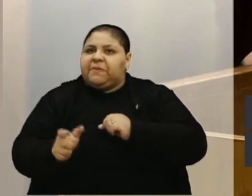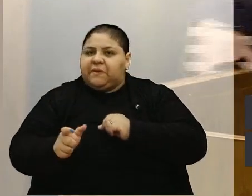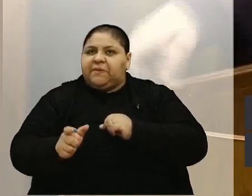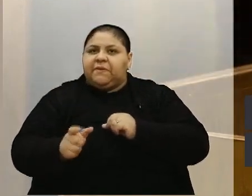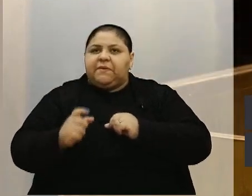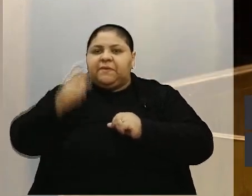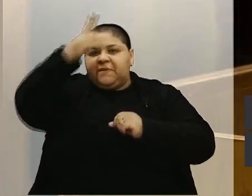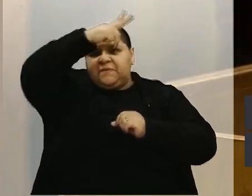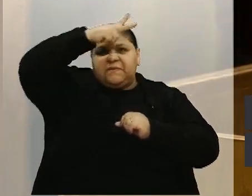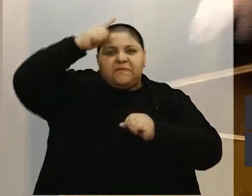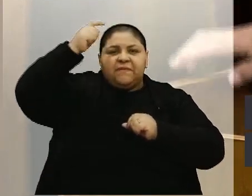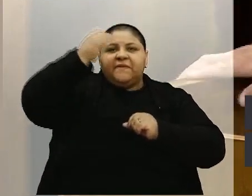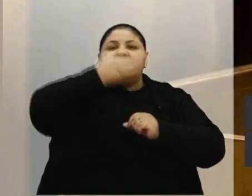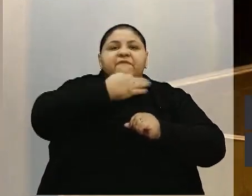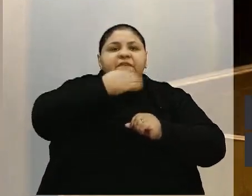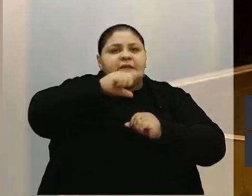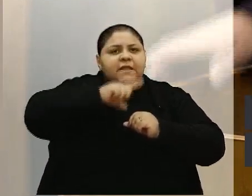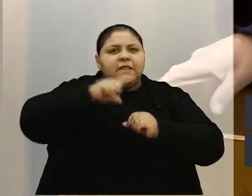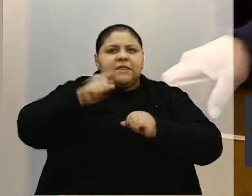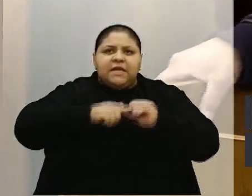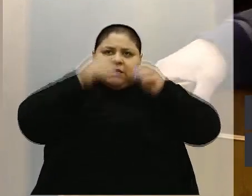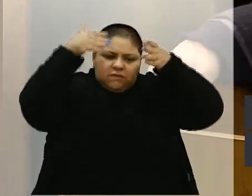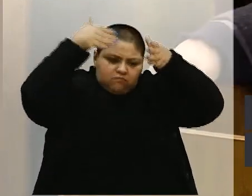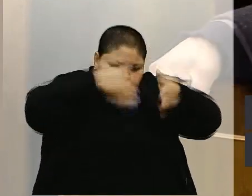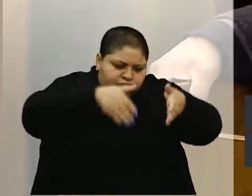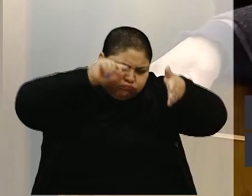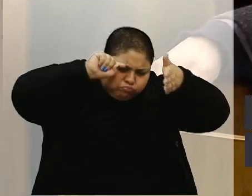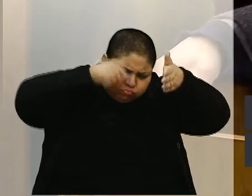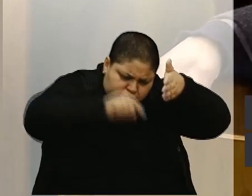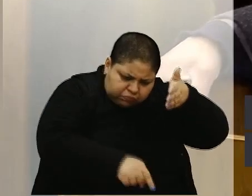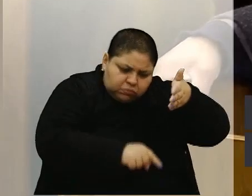prefeito de Caxias tem que ir mais. Tem que fazer mais.